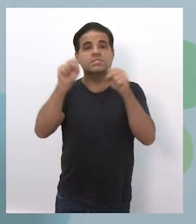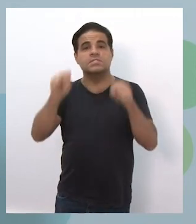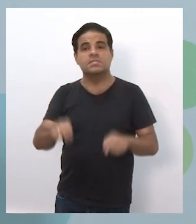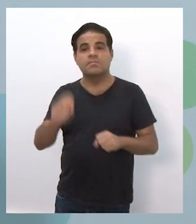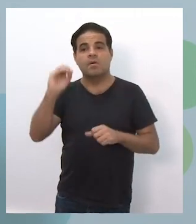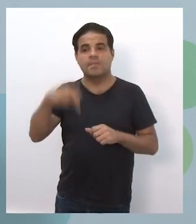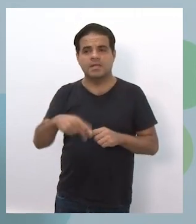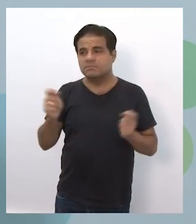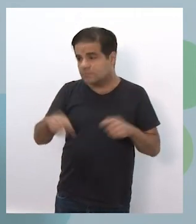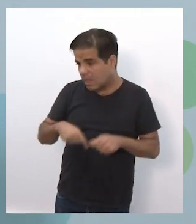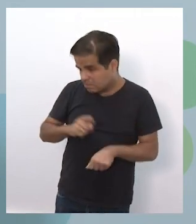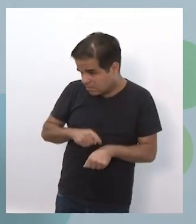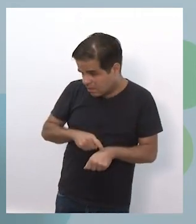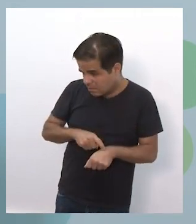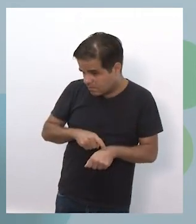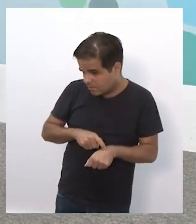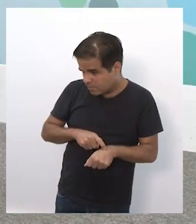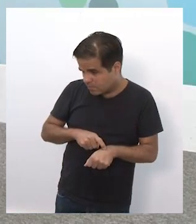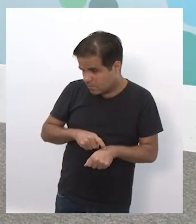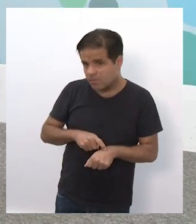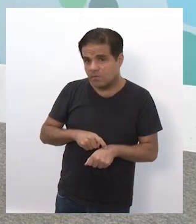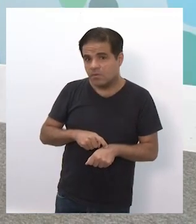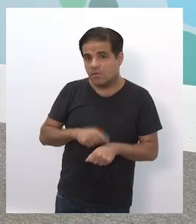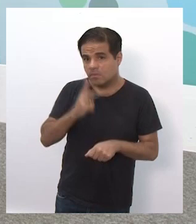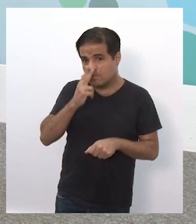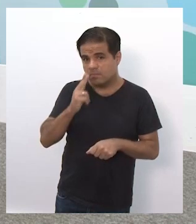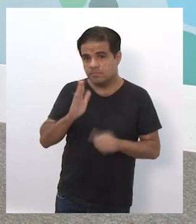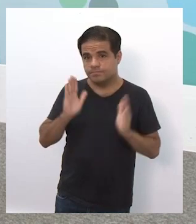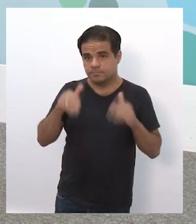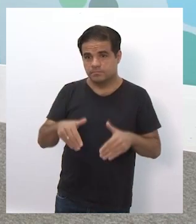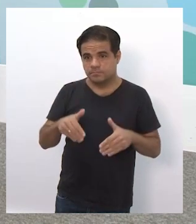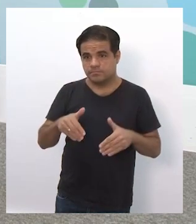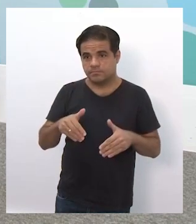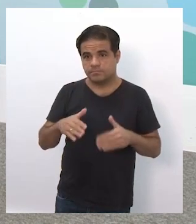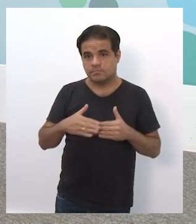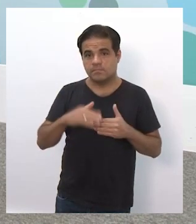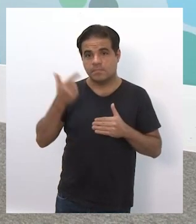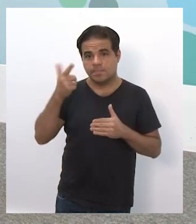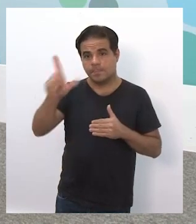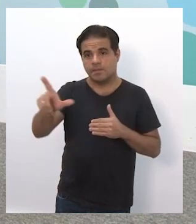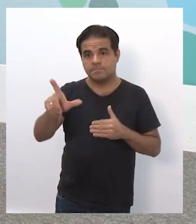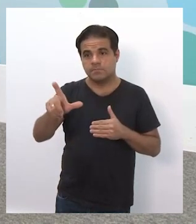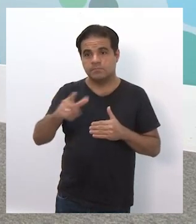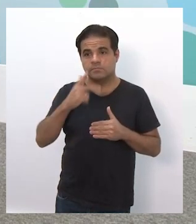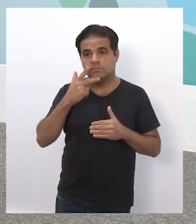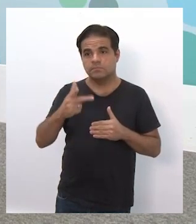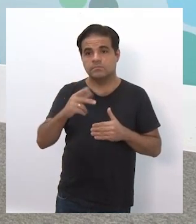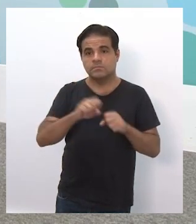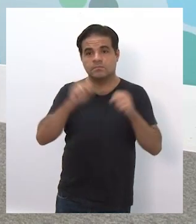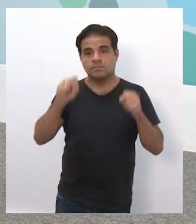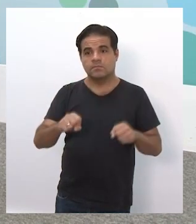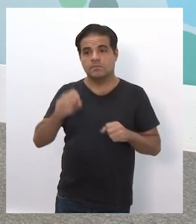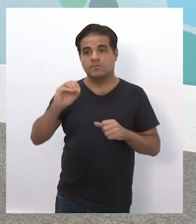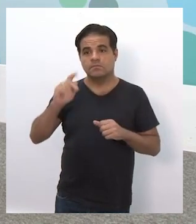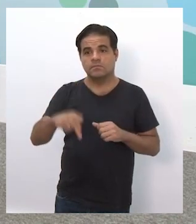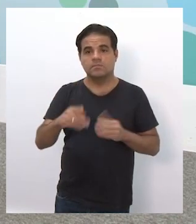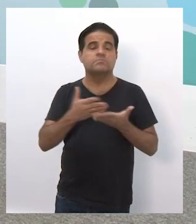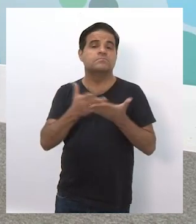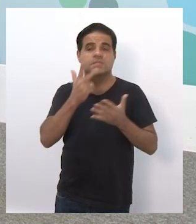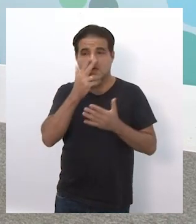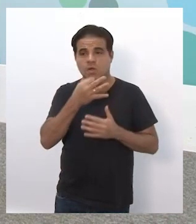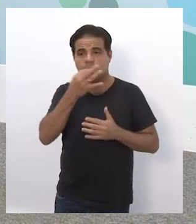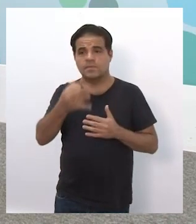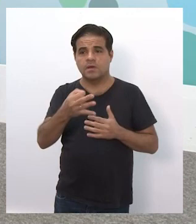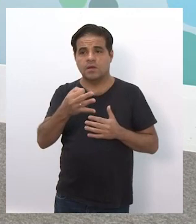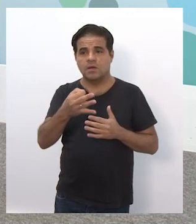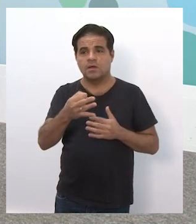operacional. Você acha que dá tempo, Ana? Eu acho que a gente pode focar nisso aqui, na próxima a gente pode falar do sistema operacional. O que vocês acham?